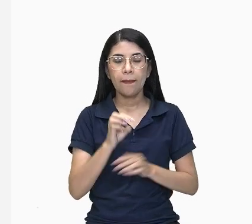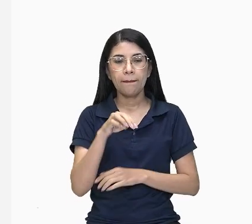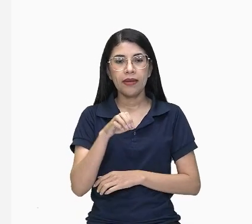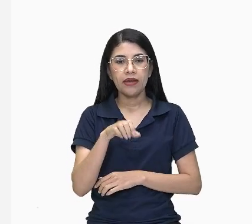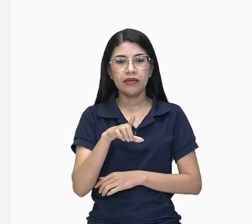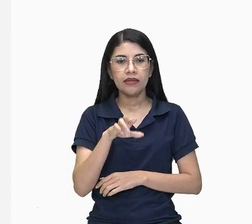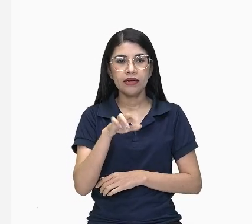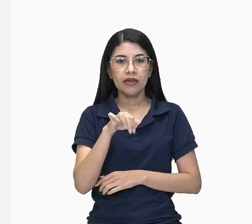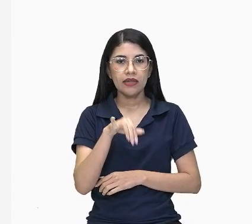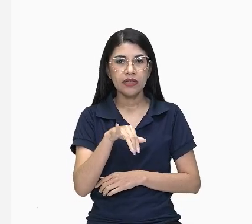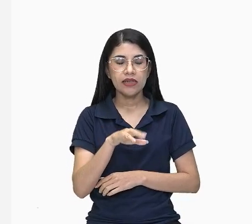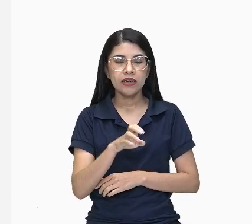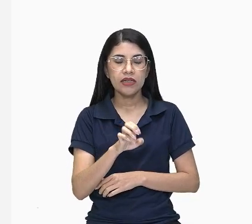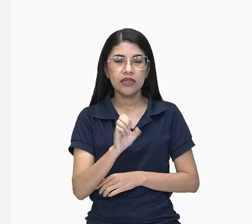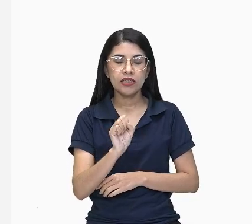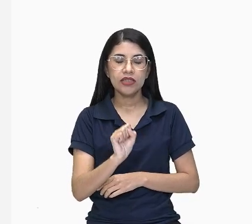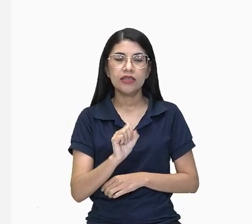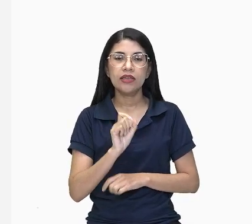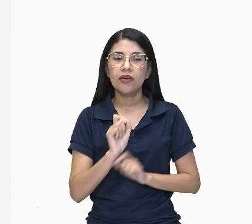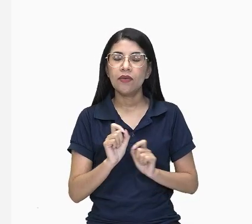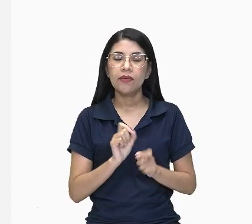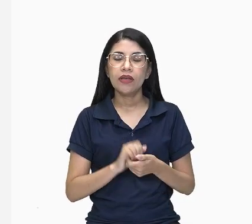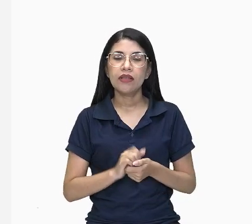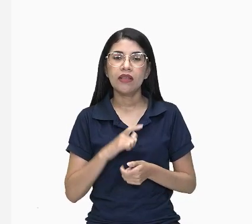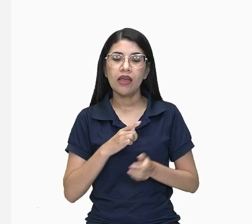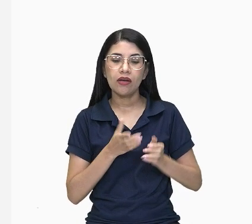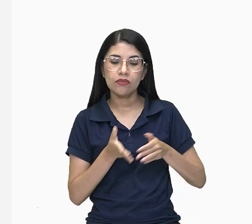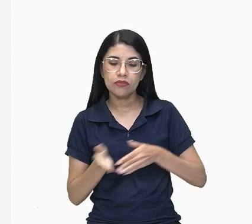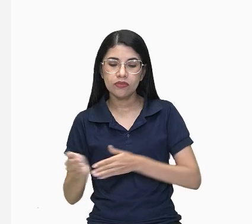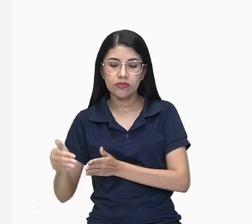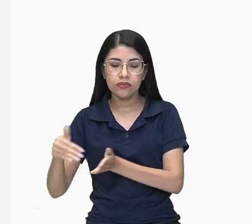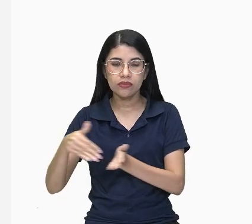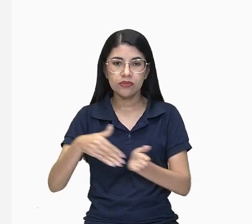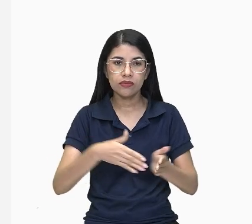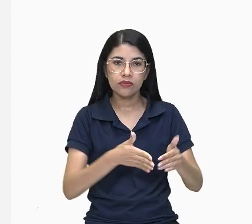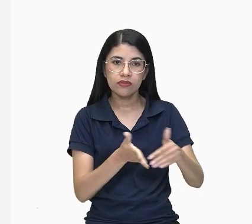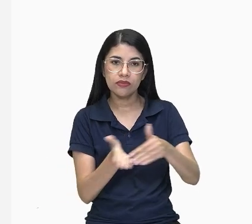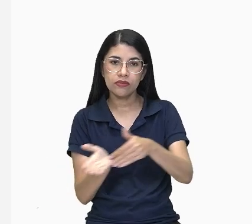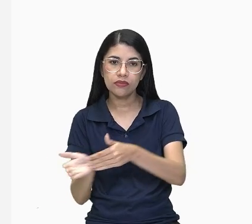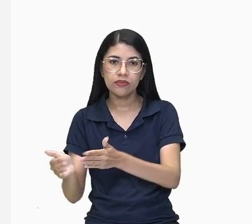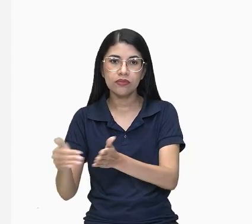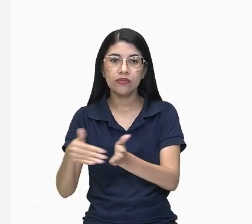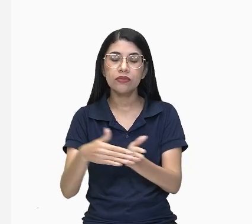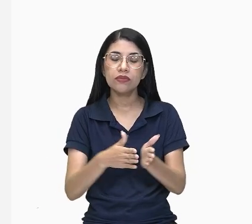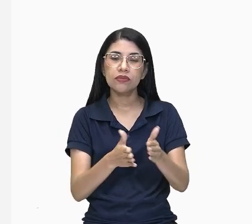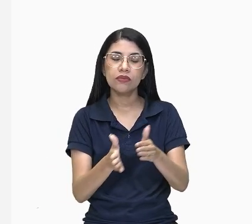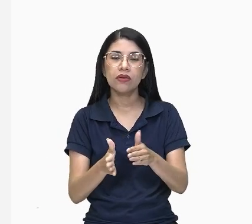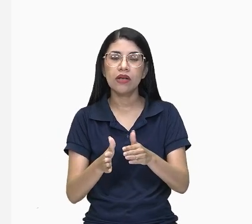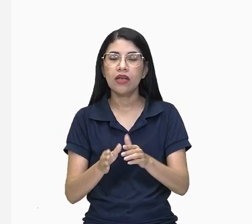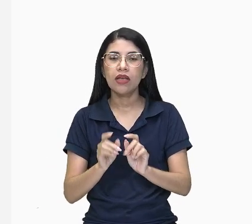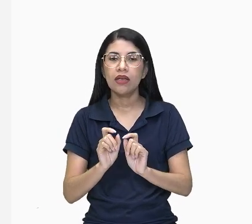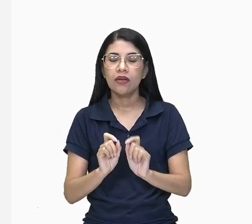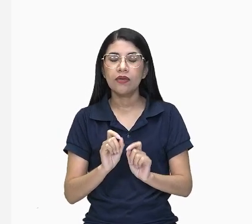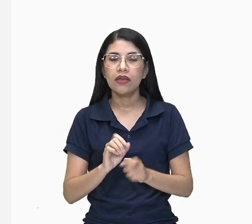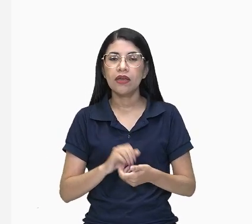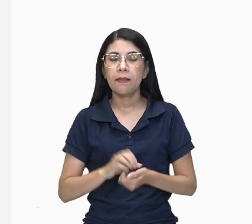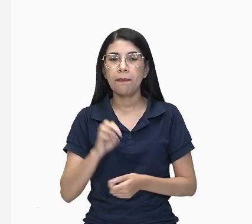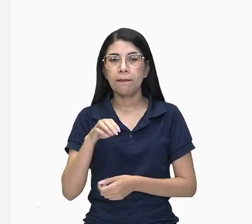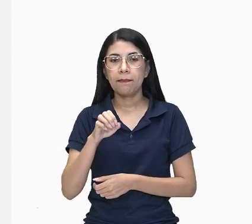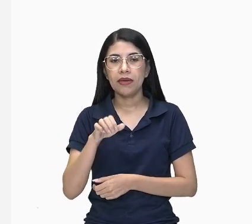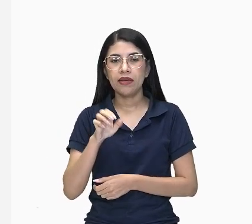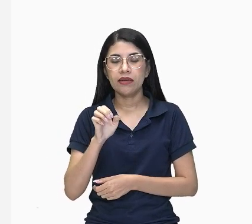que são esses canais que apresentam curvas sinuosas, que são chamadas de